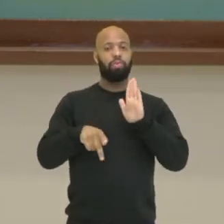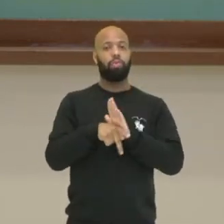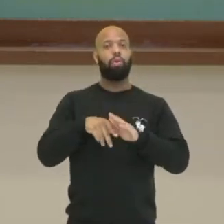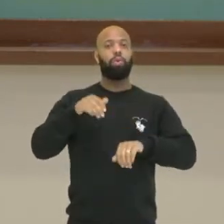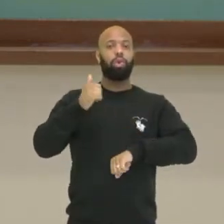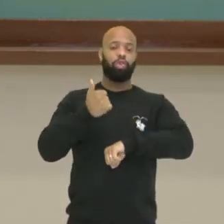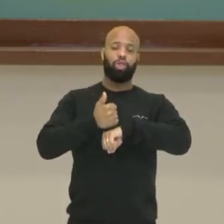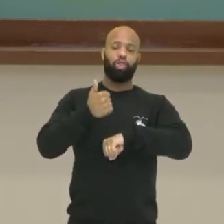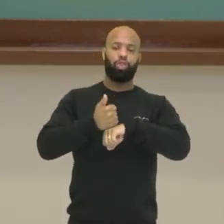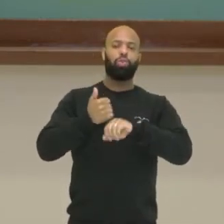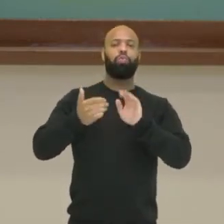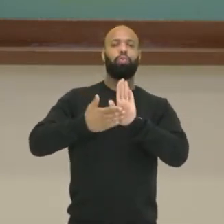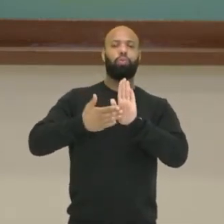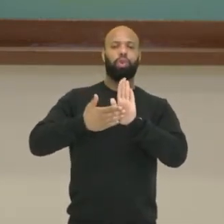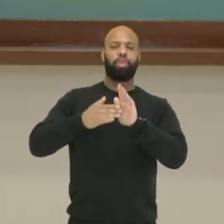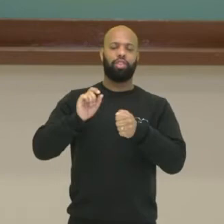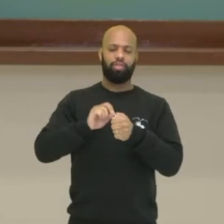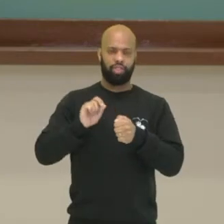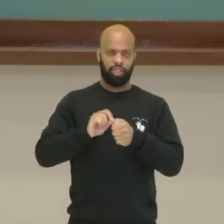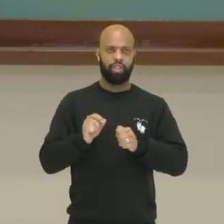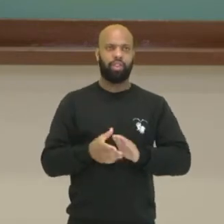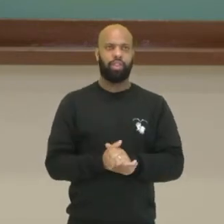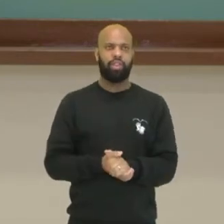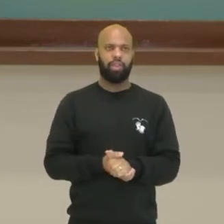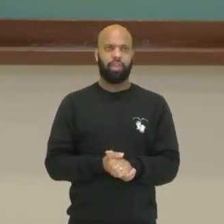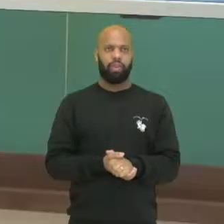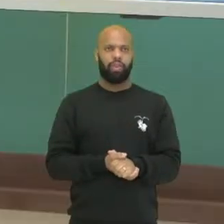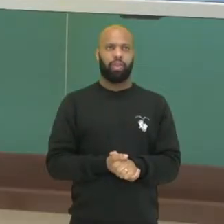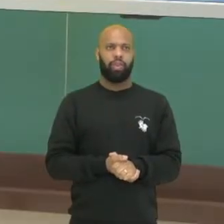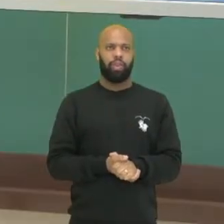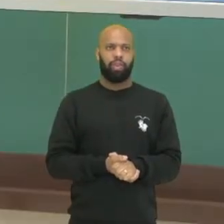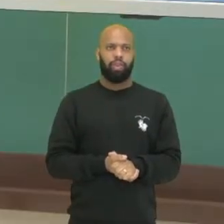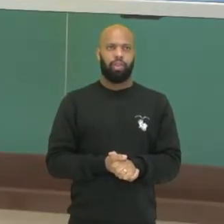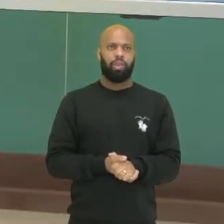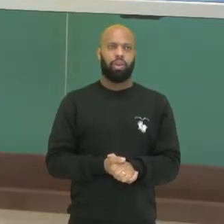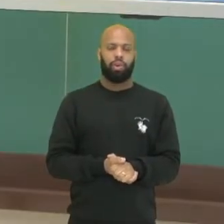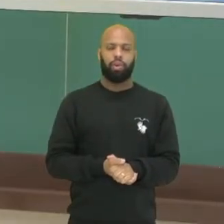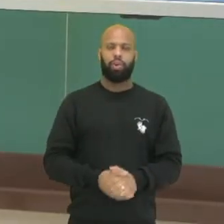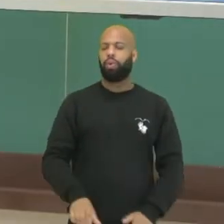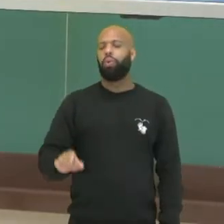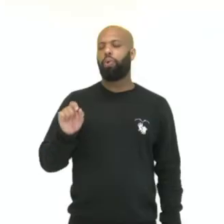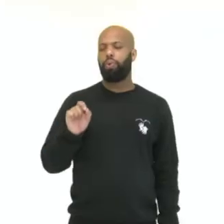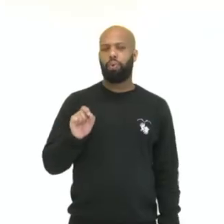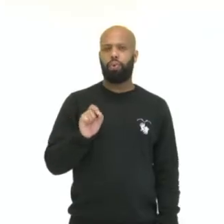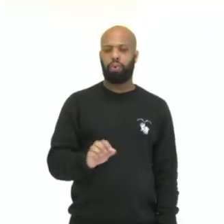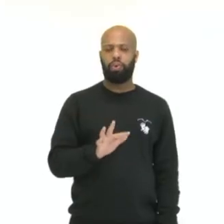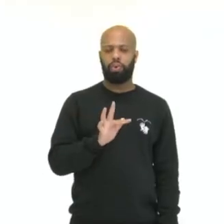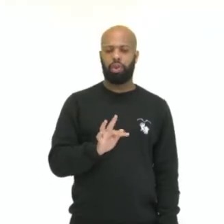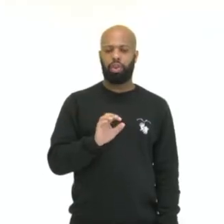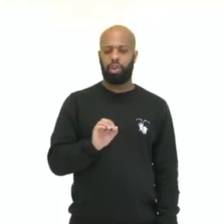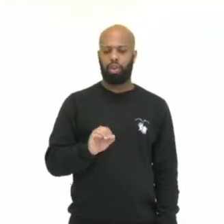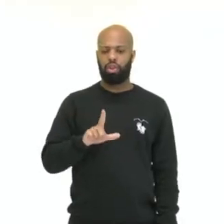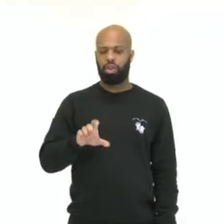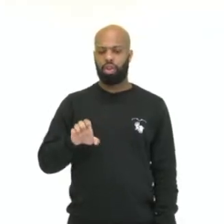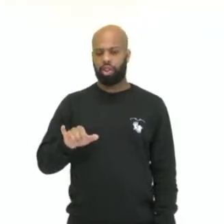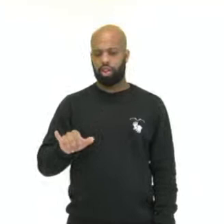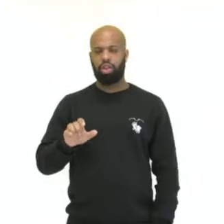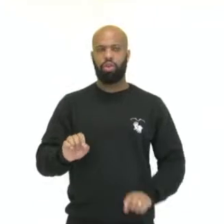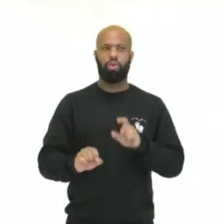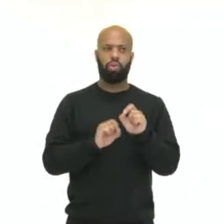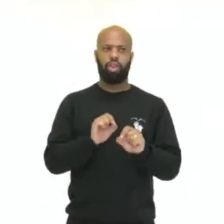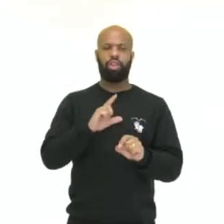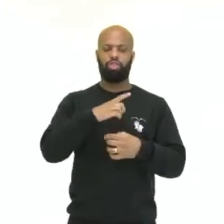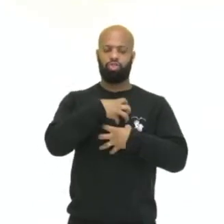do espetáculo ou do filme. E o que seria Foley? Foley é a reprodução de